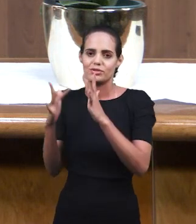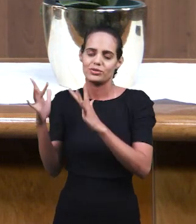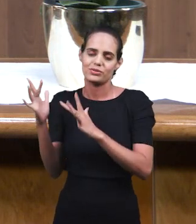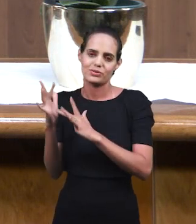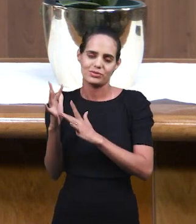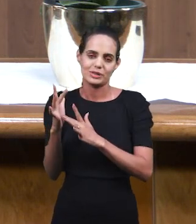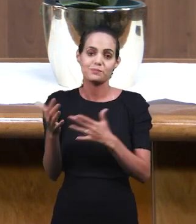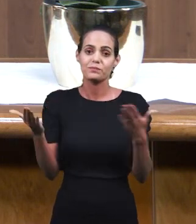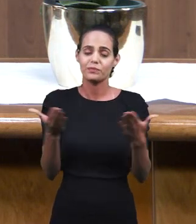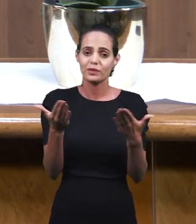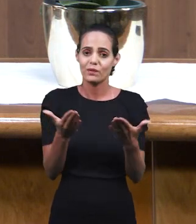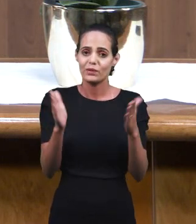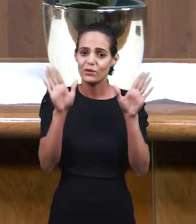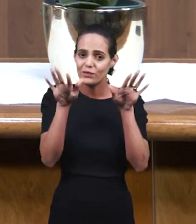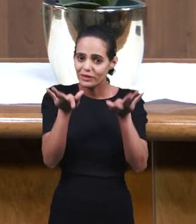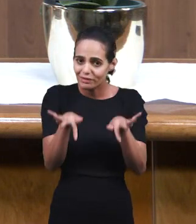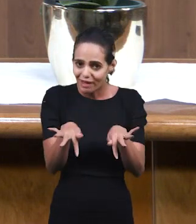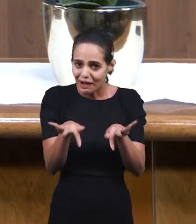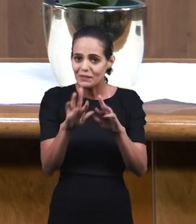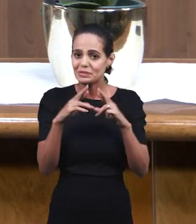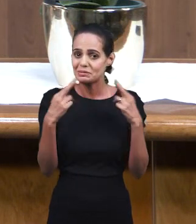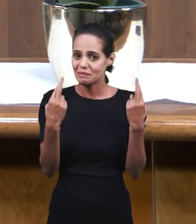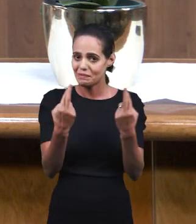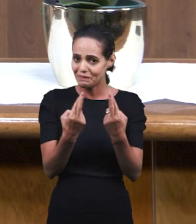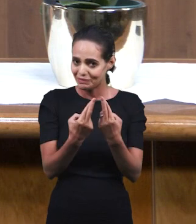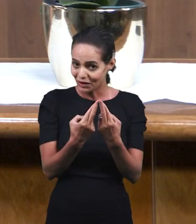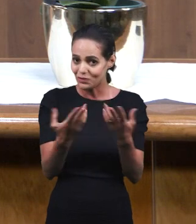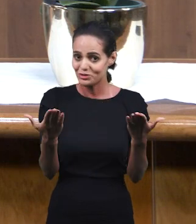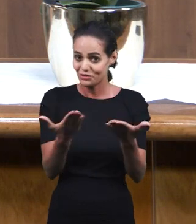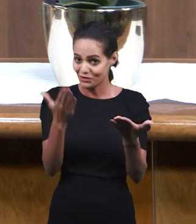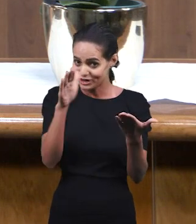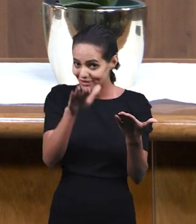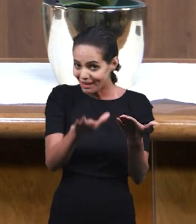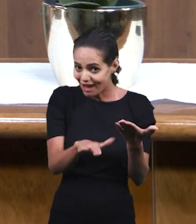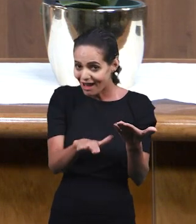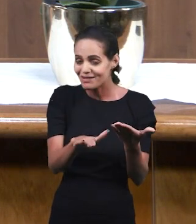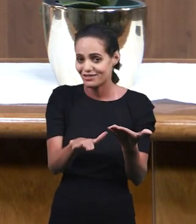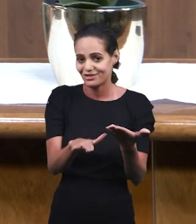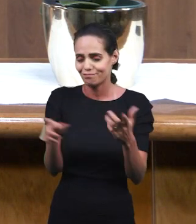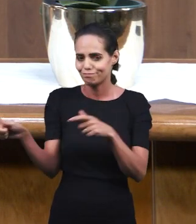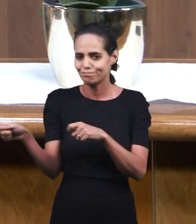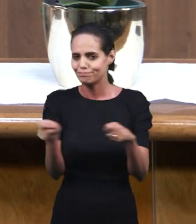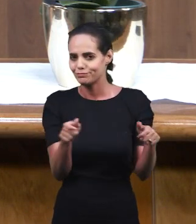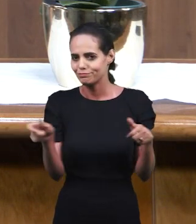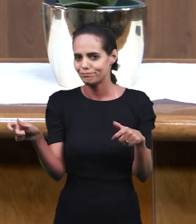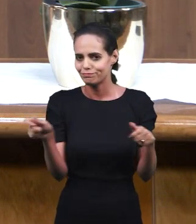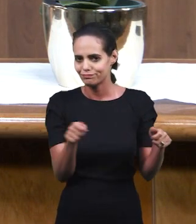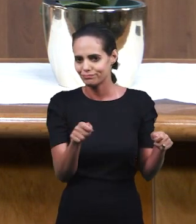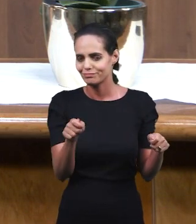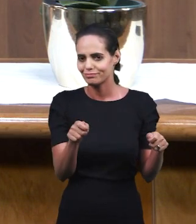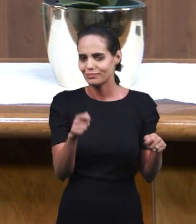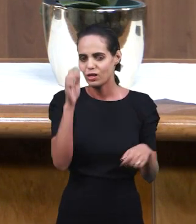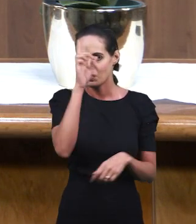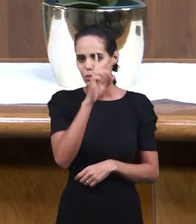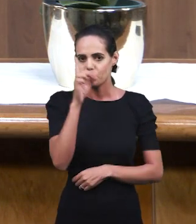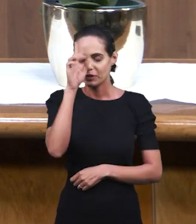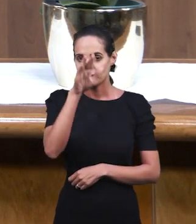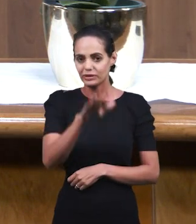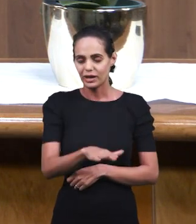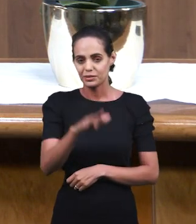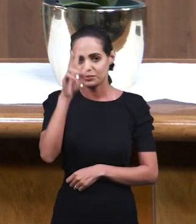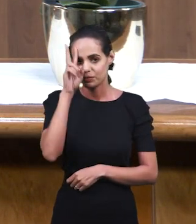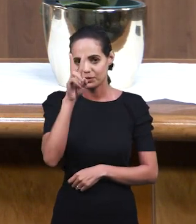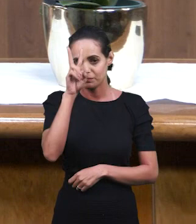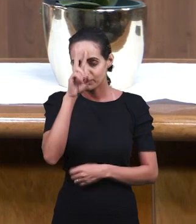assim, chegando ao final desta reunião, deste nosso encontro, todos os domingos à tarde. Lembramos aos